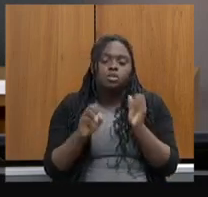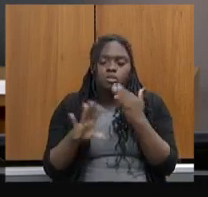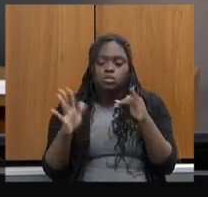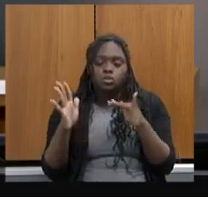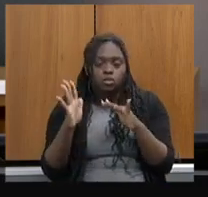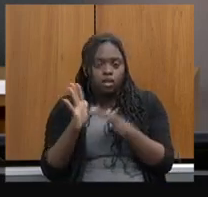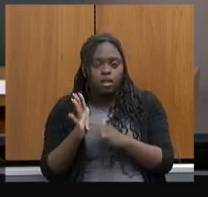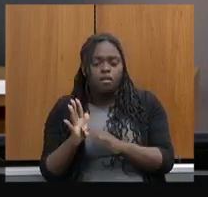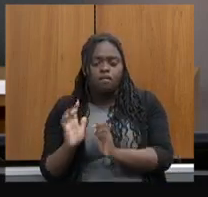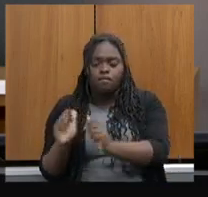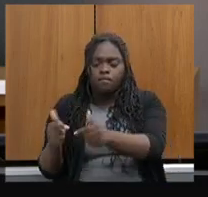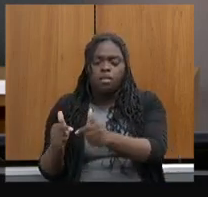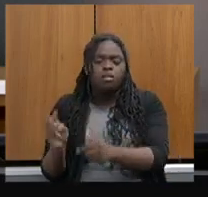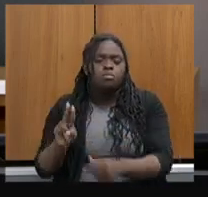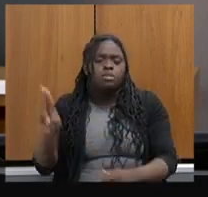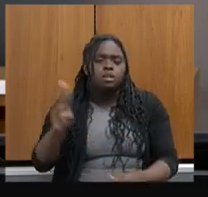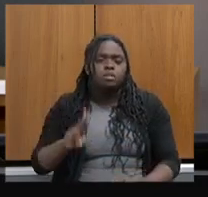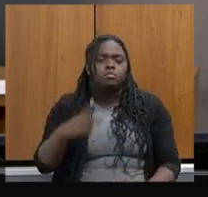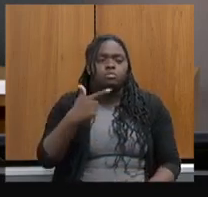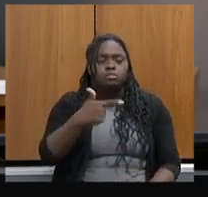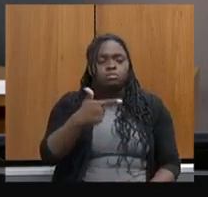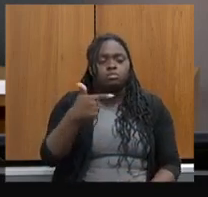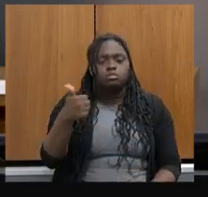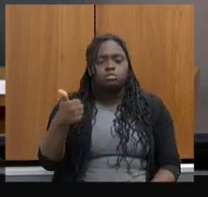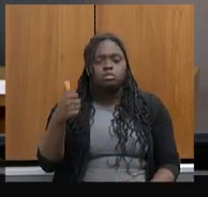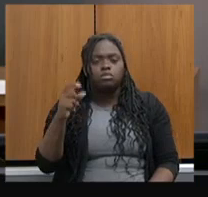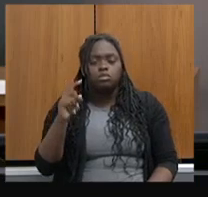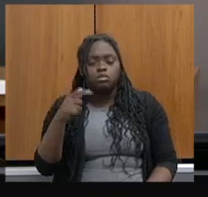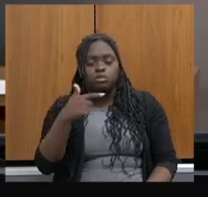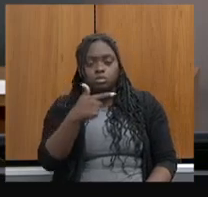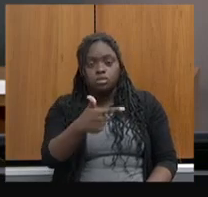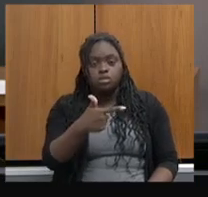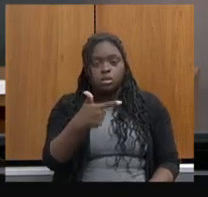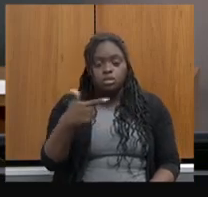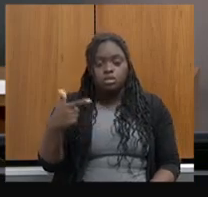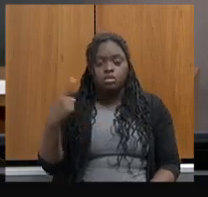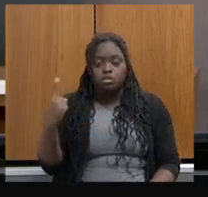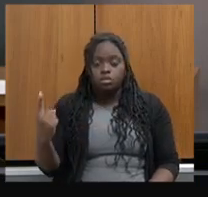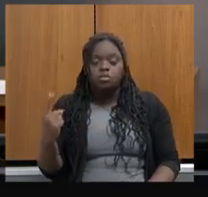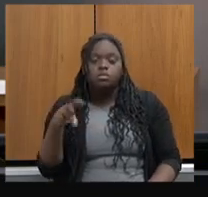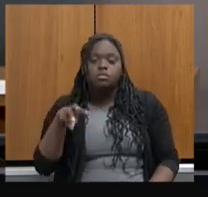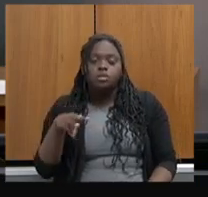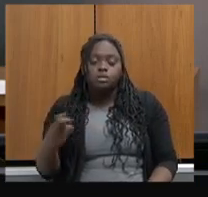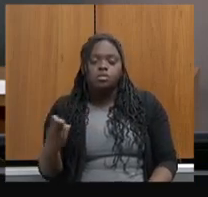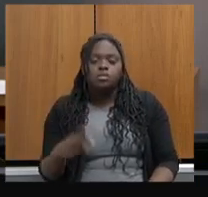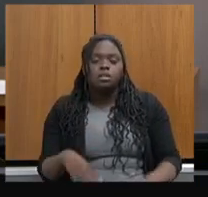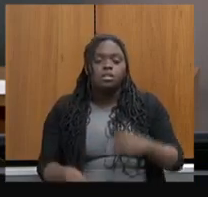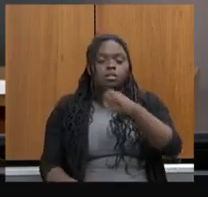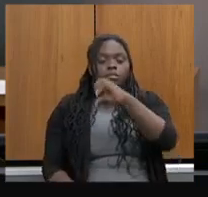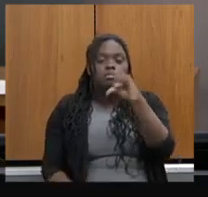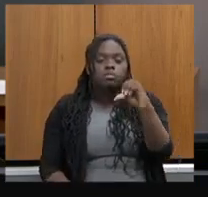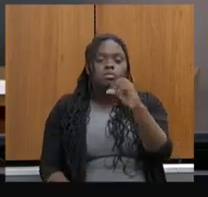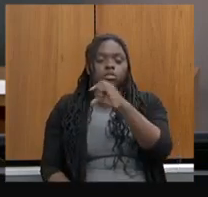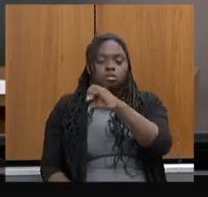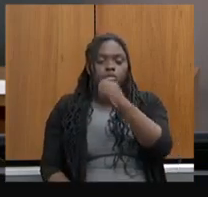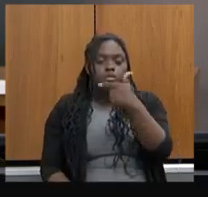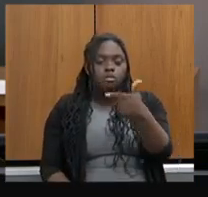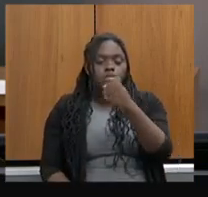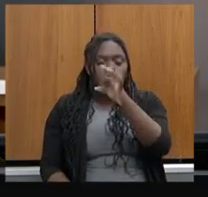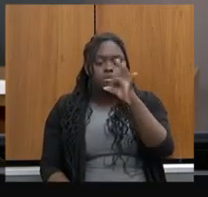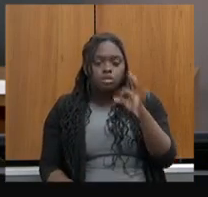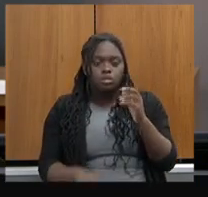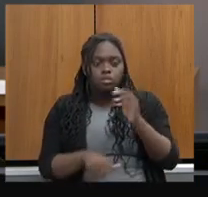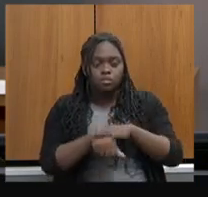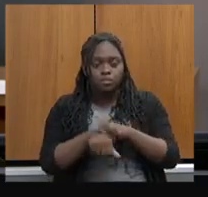221 milhões percentual 92 92% executado próximo